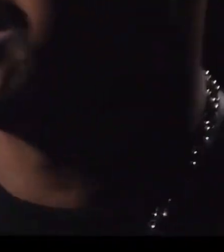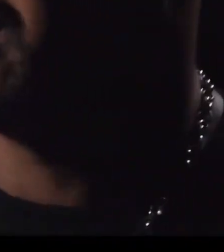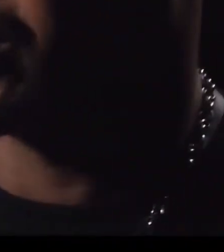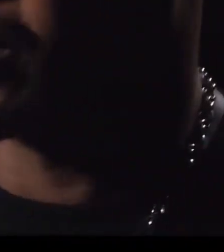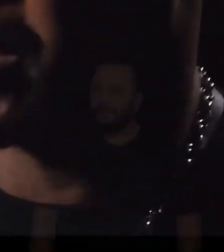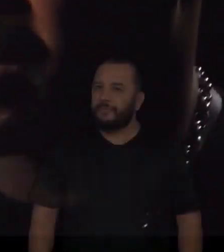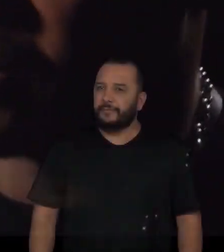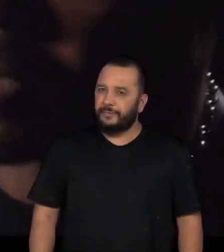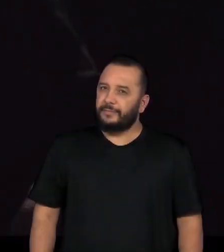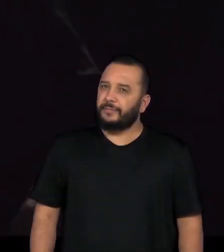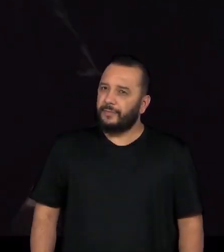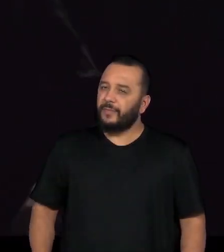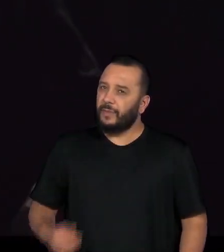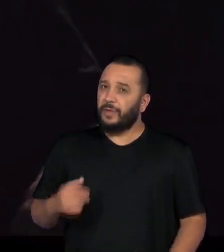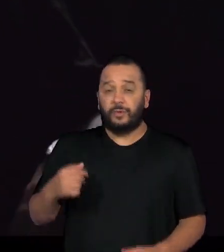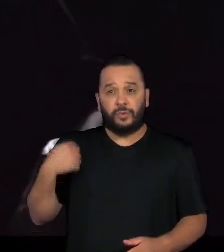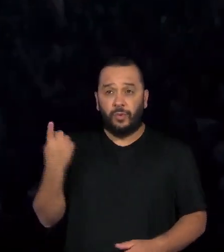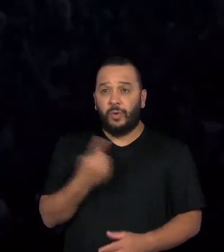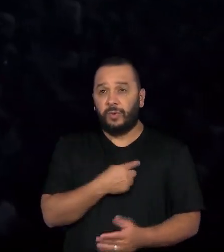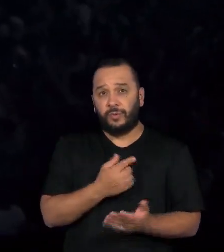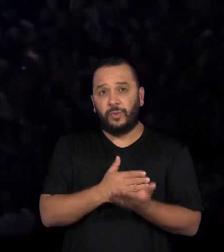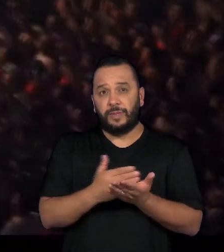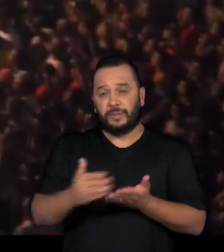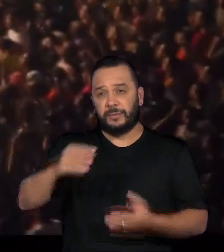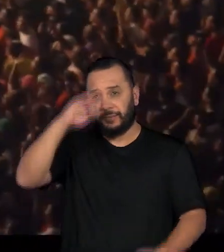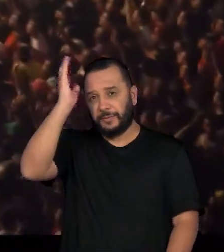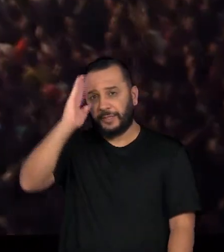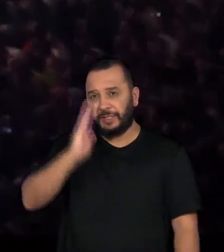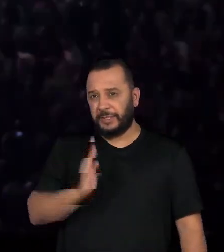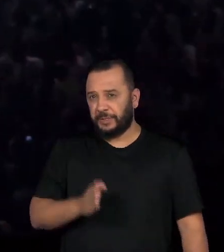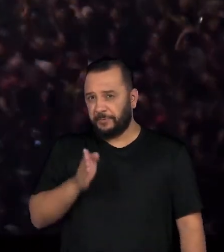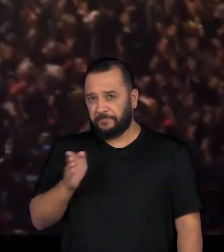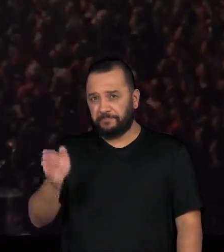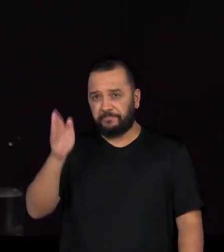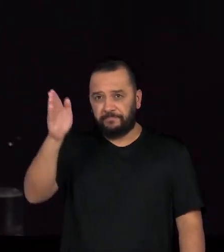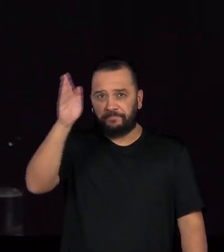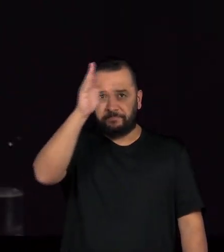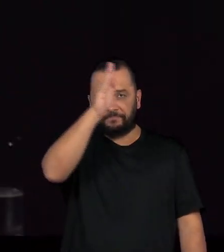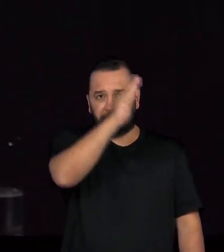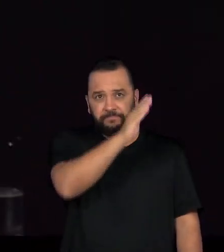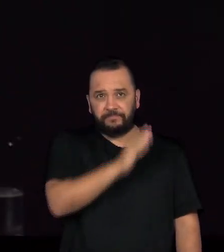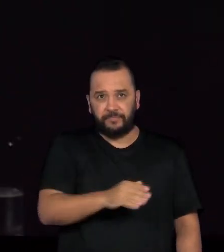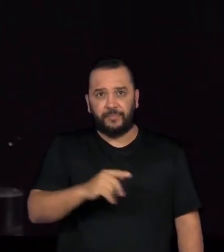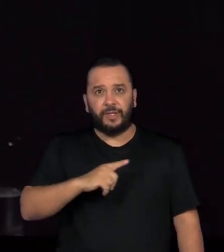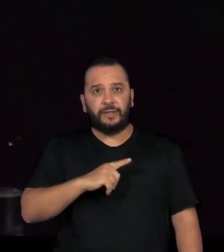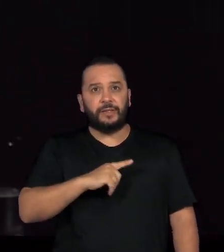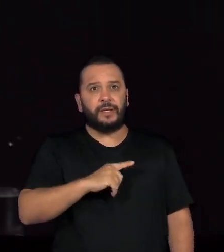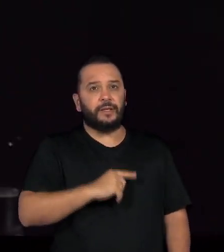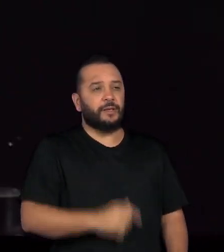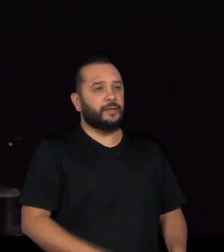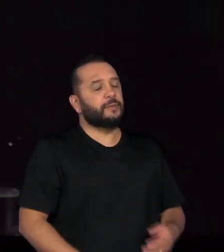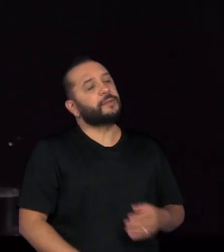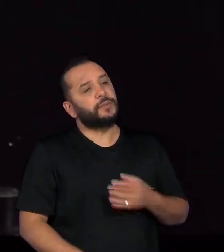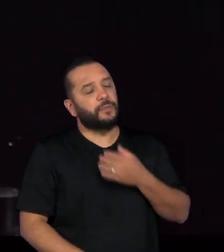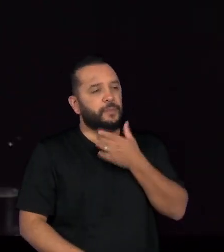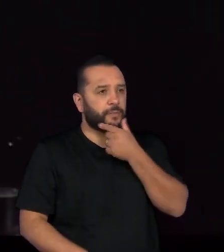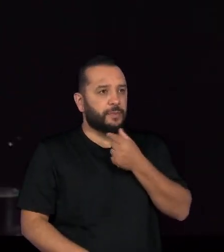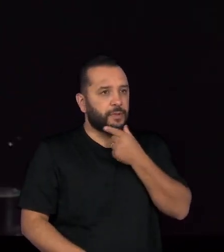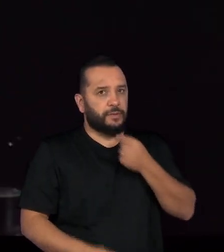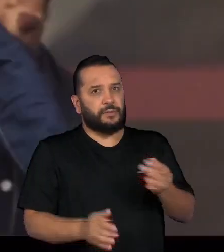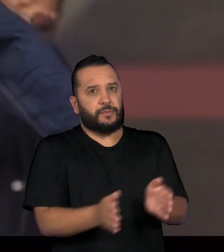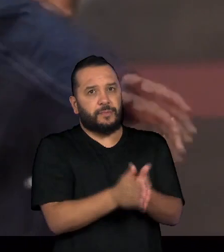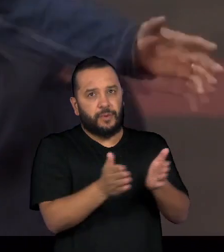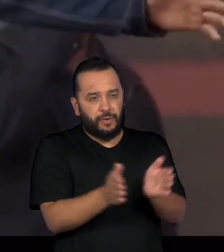Começou a tocar no Brasil inteiro, entendeu? E uma transição entre ser moleque pobre, entre